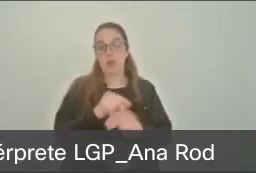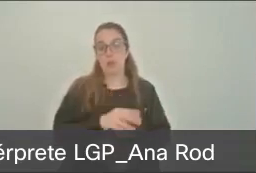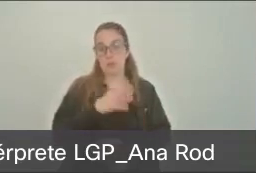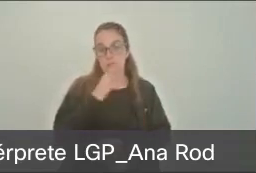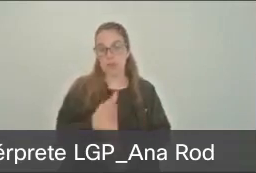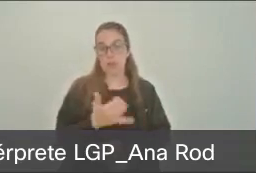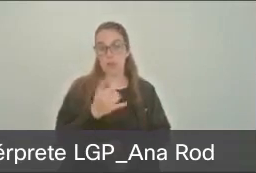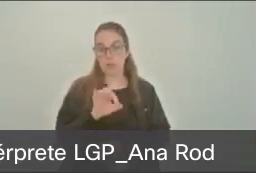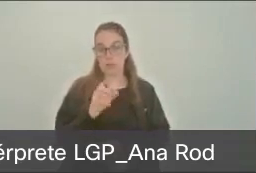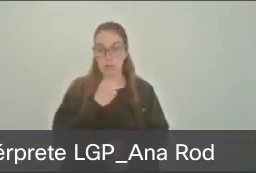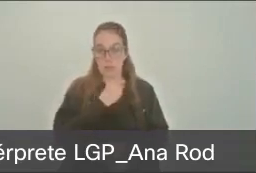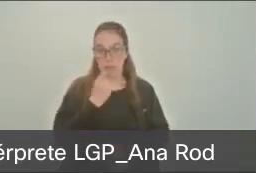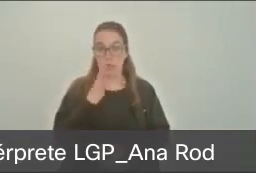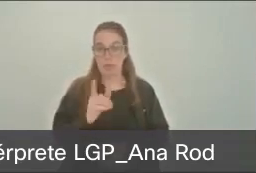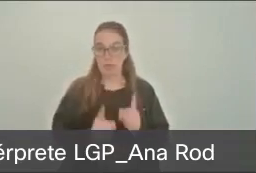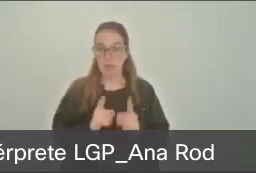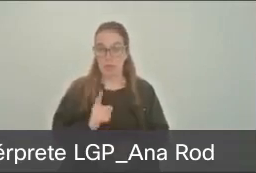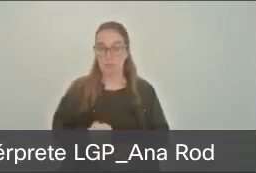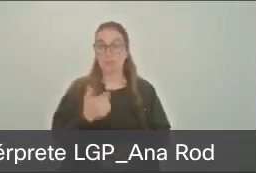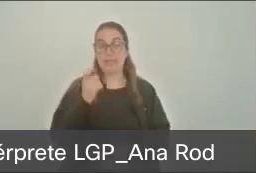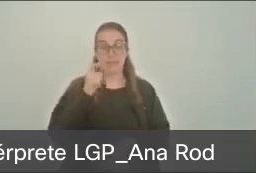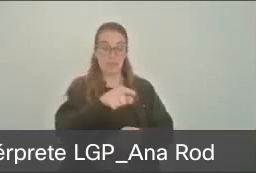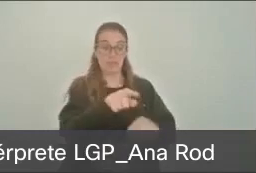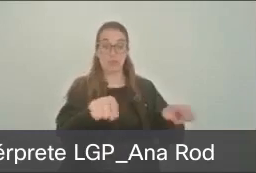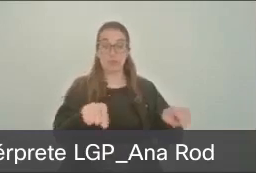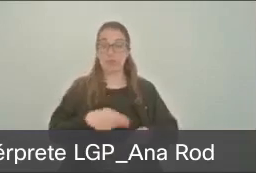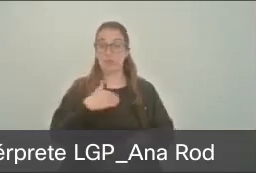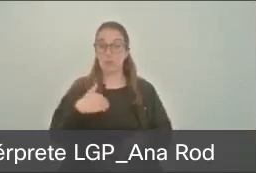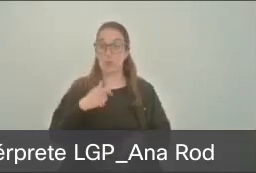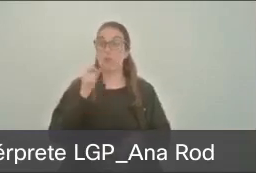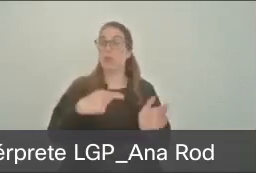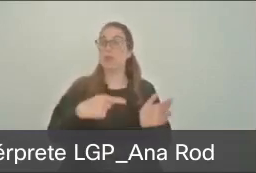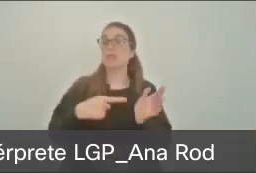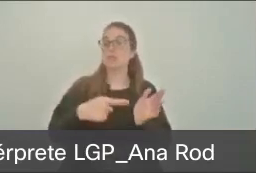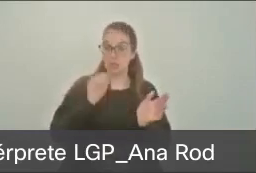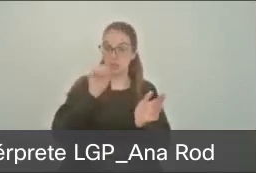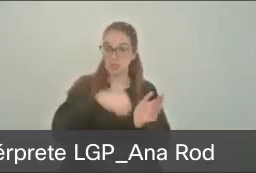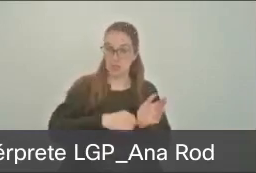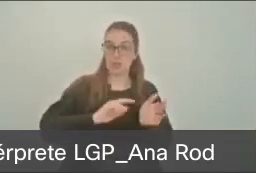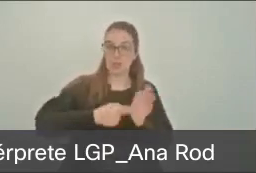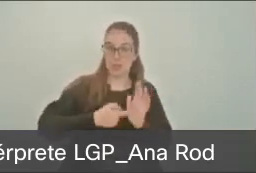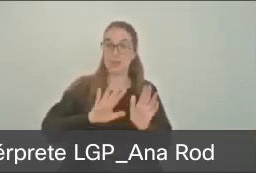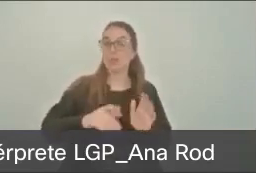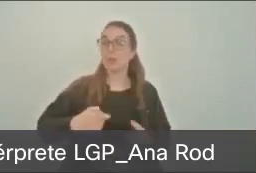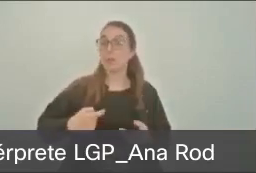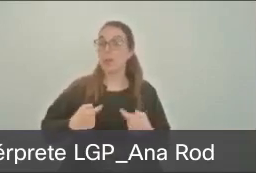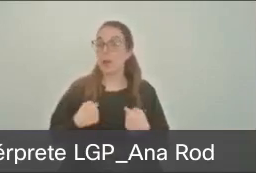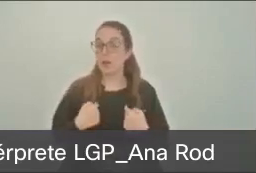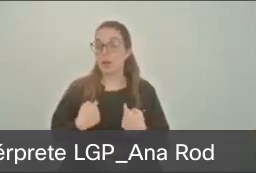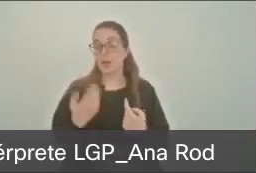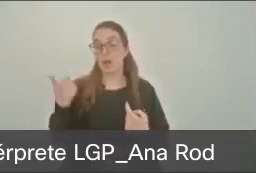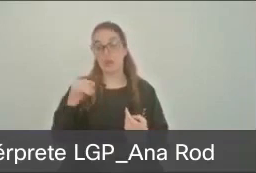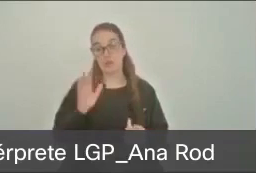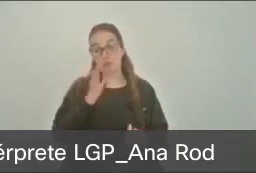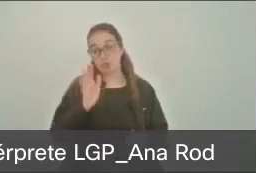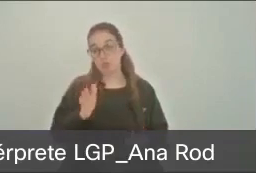mais que o prestador deveria exigir de facto a realização desse teste, mas deveria, como se disse também já